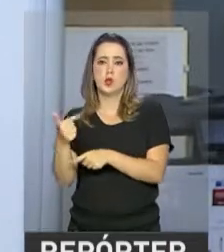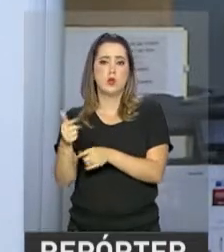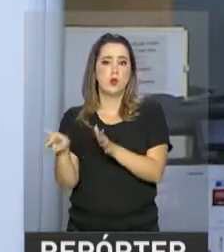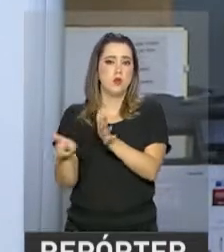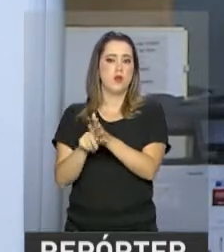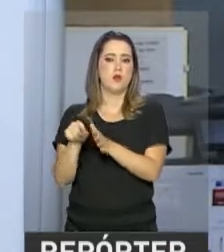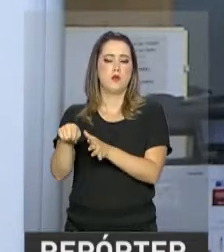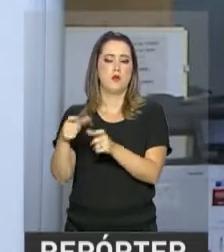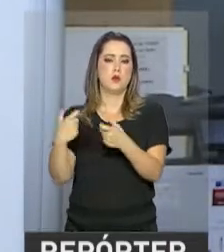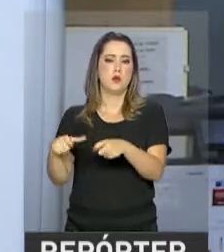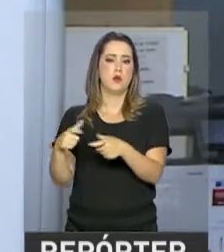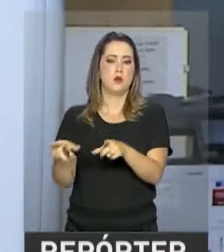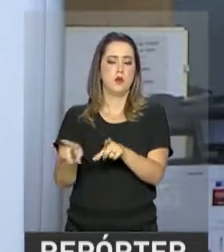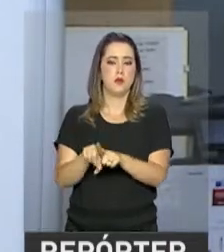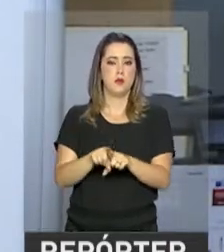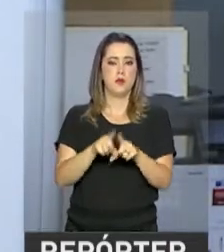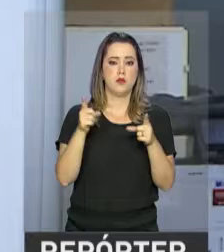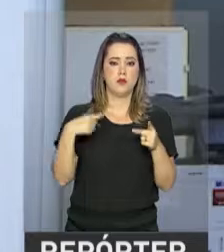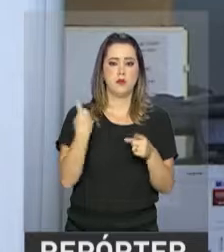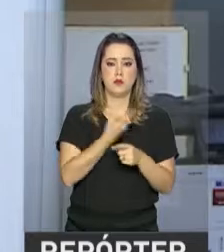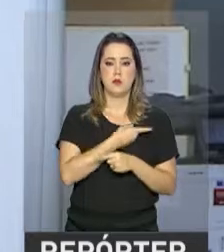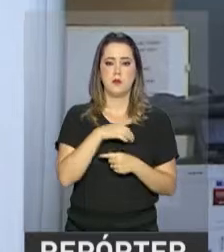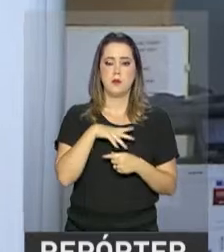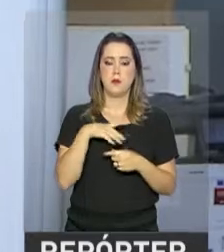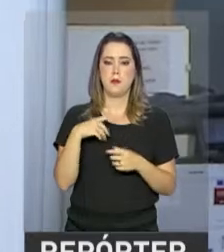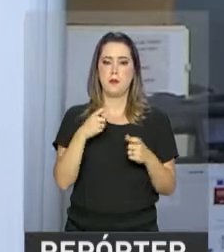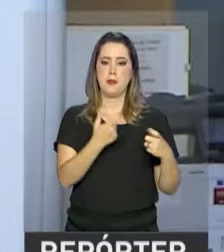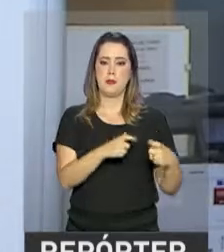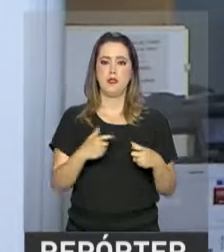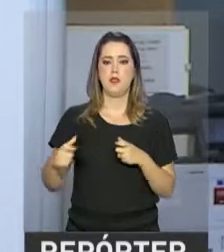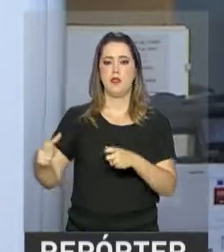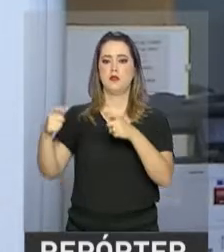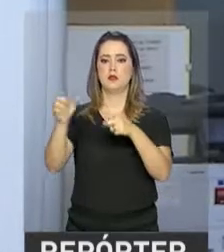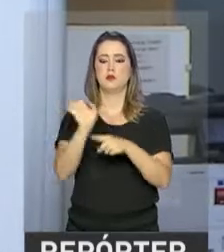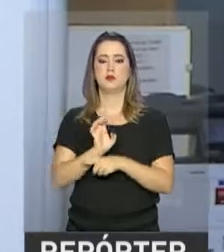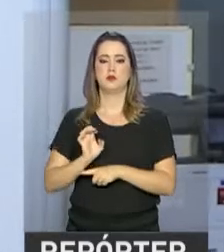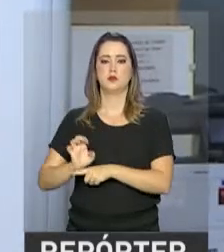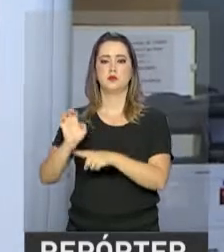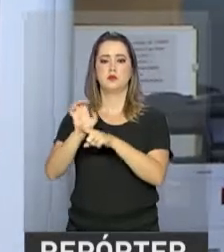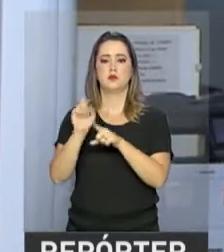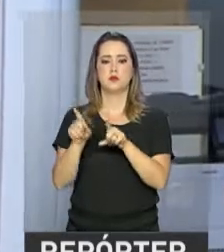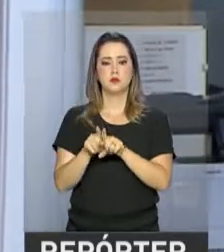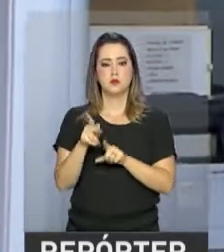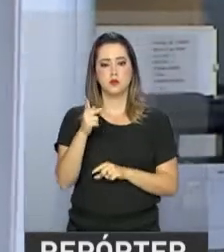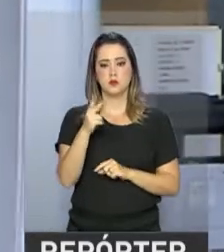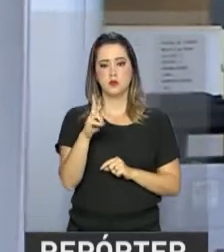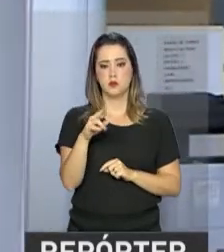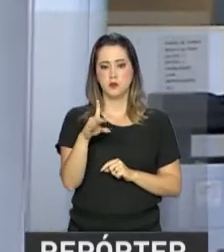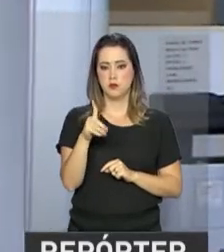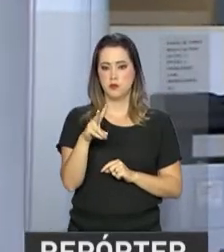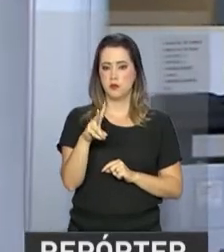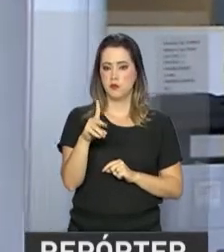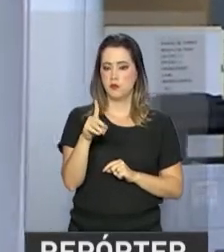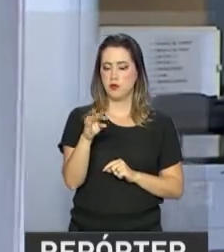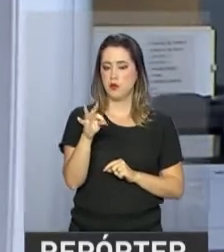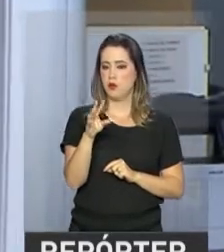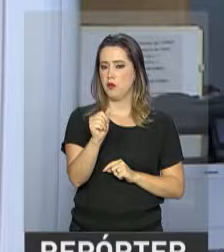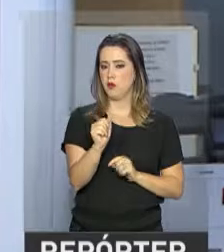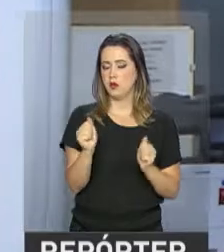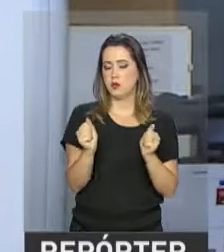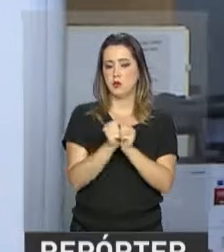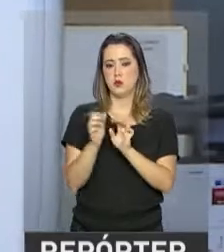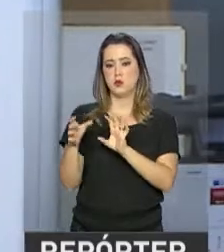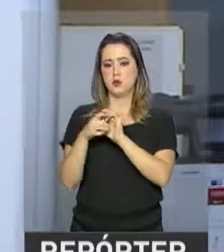estaduais e também instalamos e nos estados a nos demais estados nós temos províncias que funcionam com a parceria com os